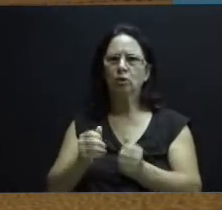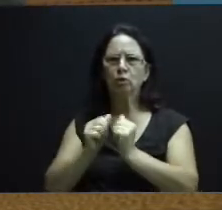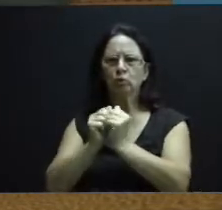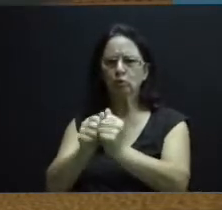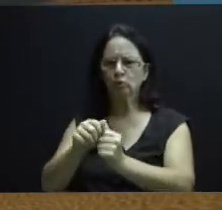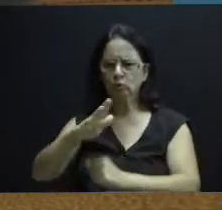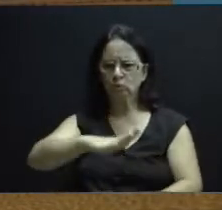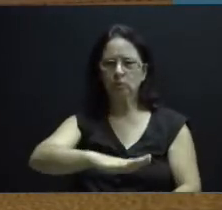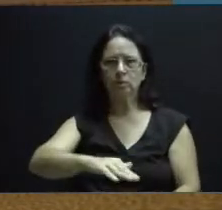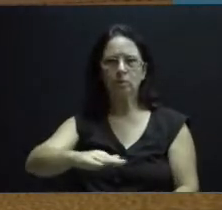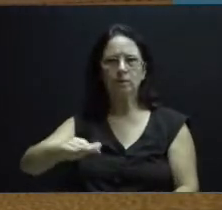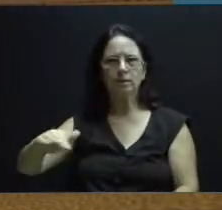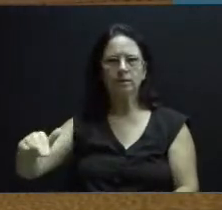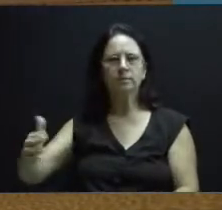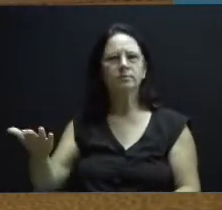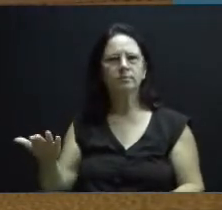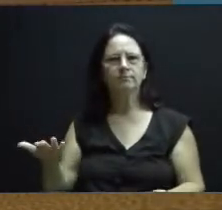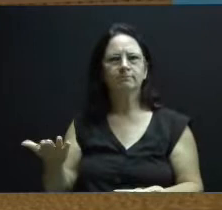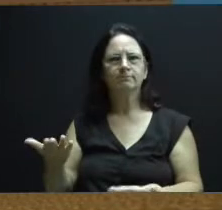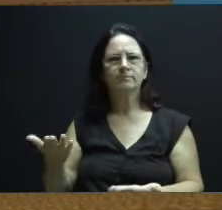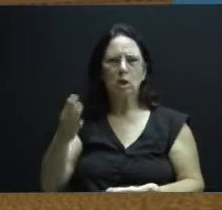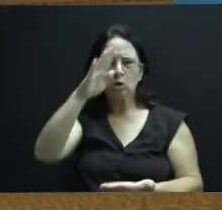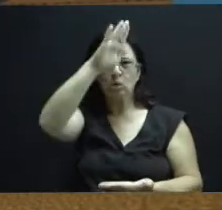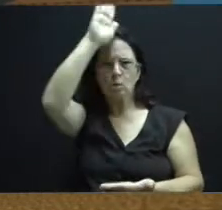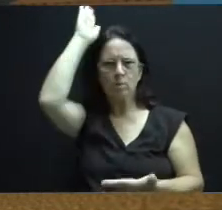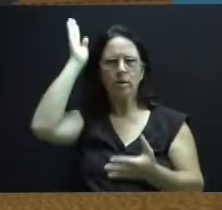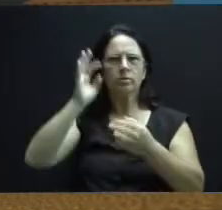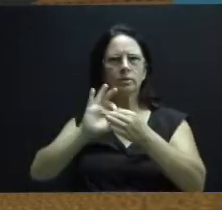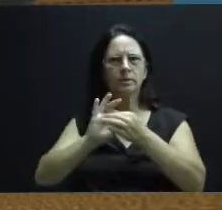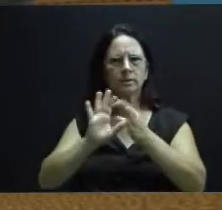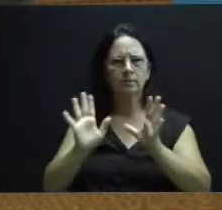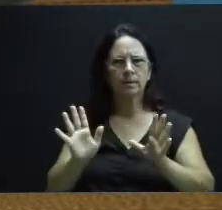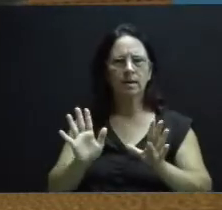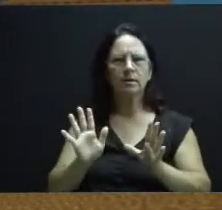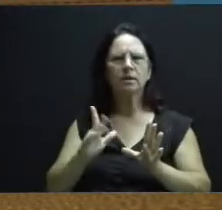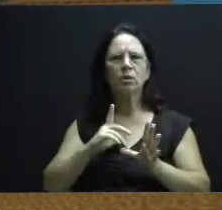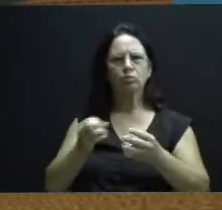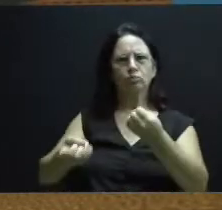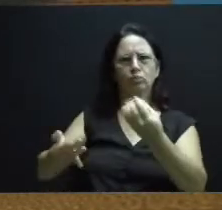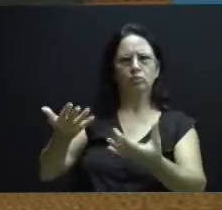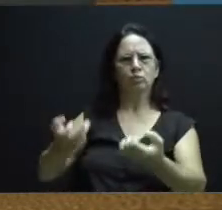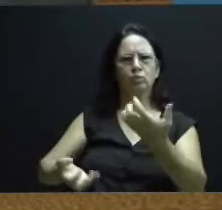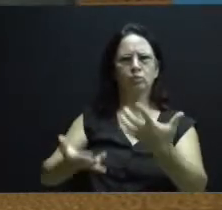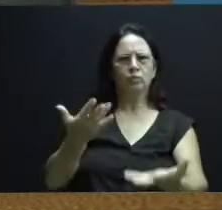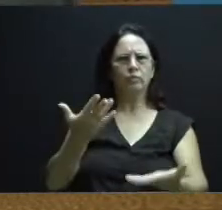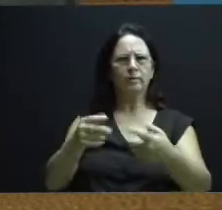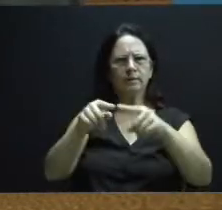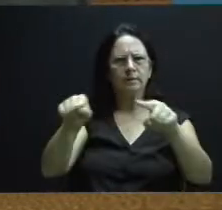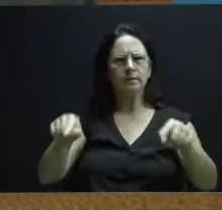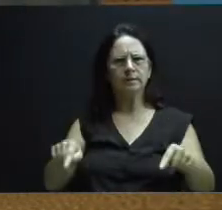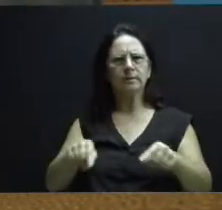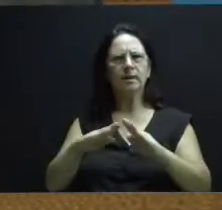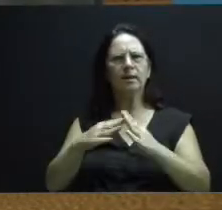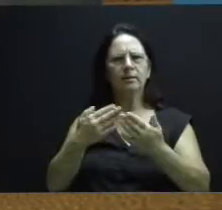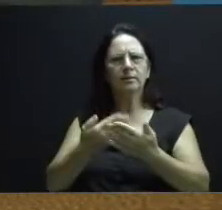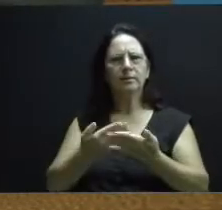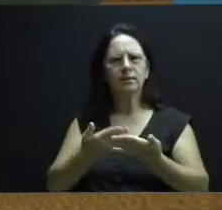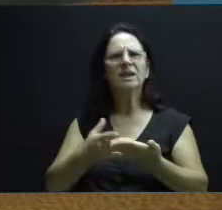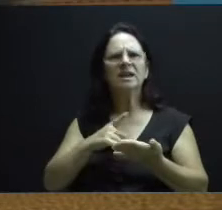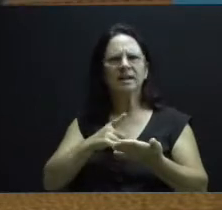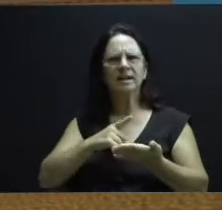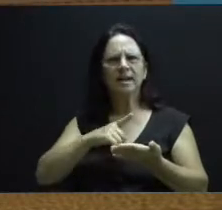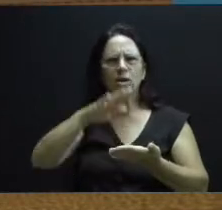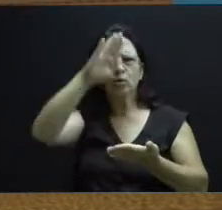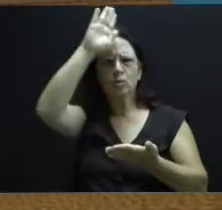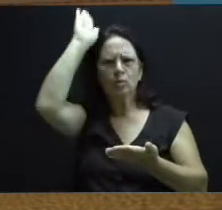do bombeiro de casa aconteceu o incêndio dessa as classes de aulas têm professores